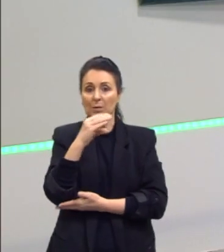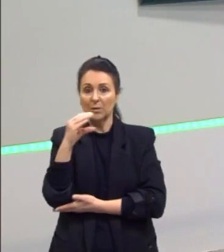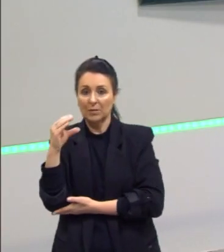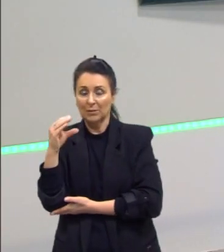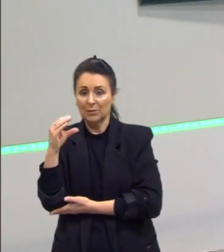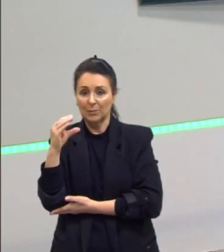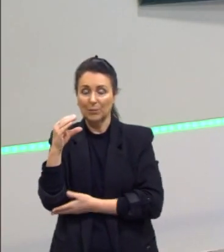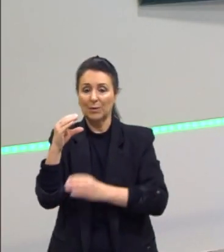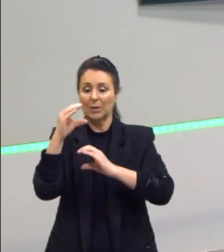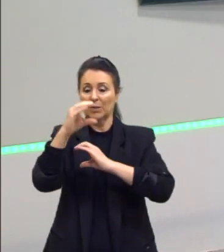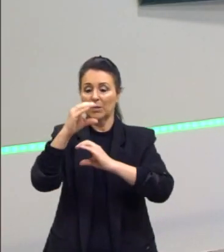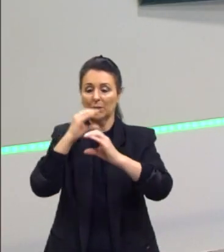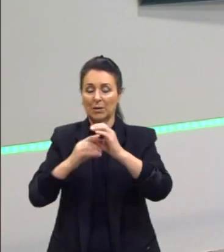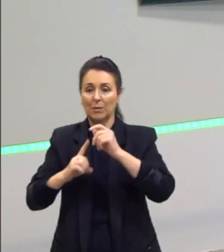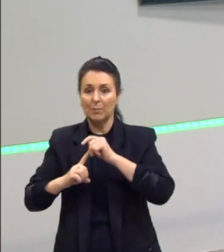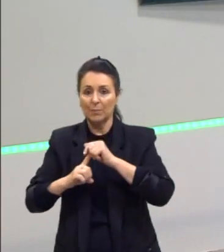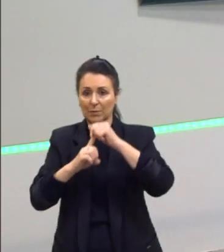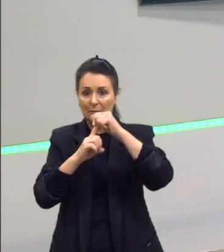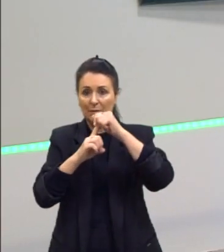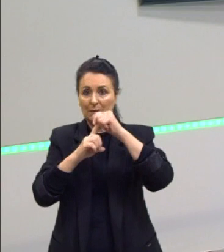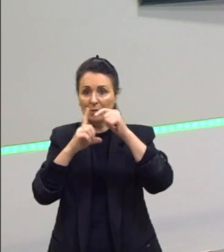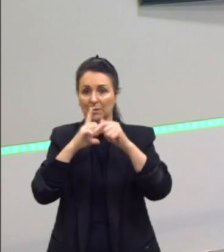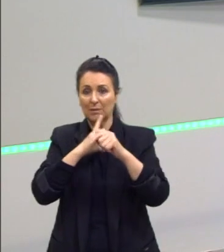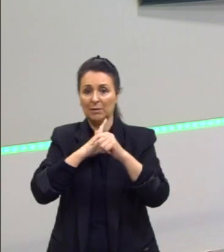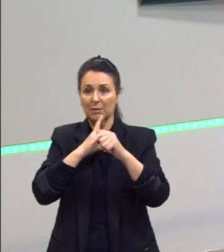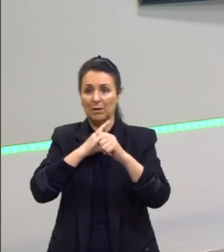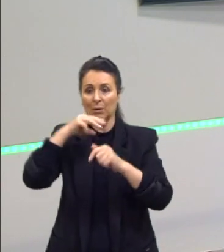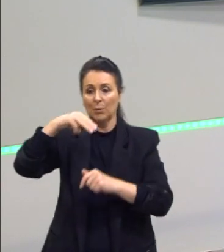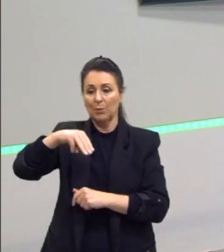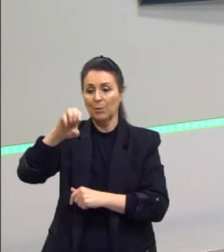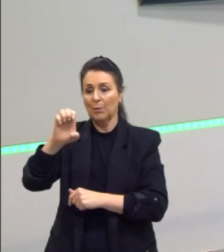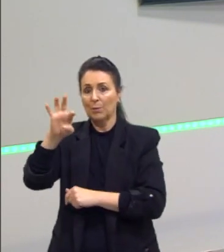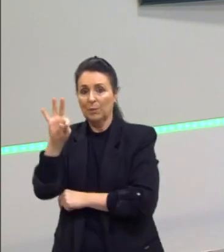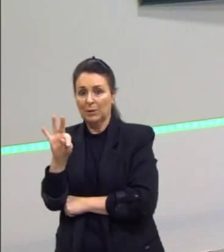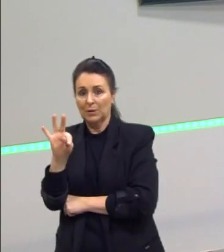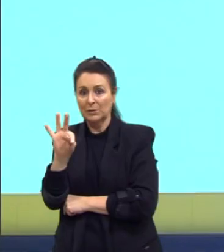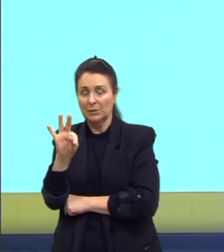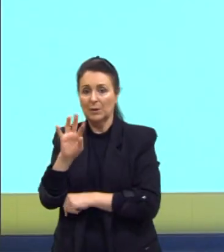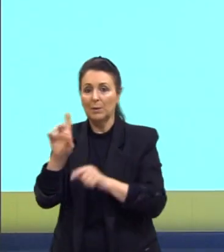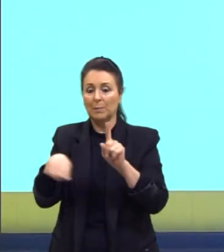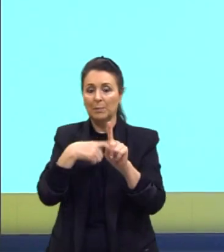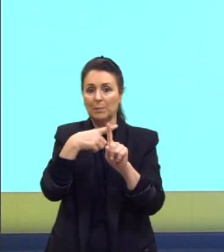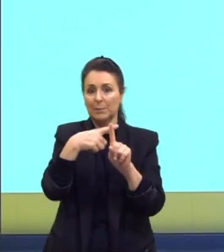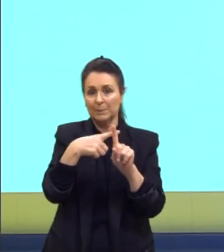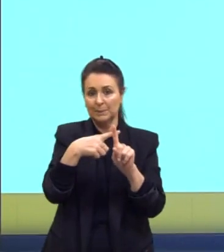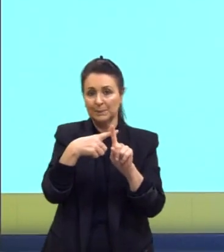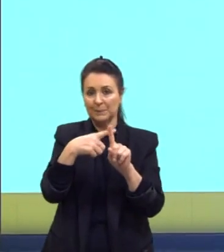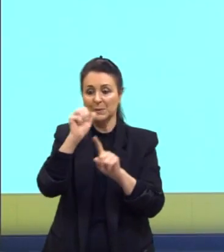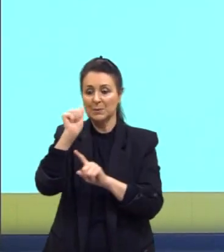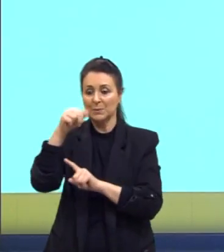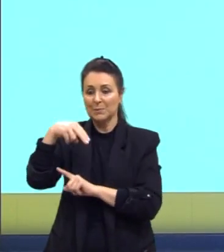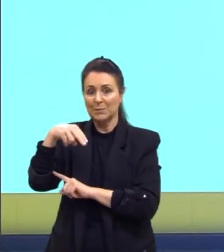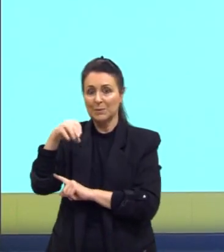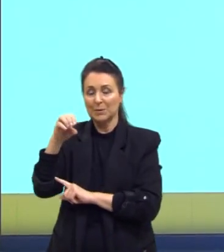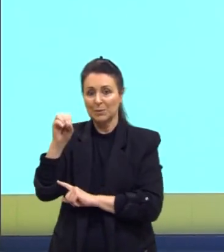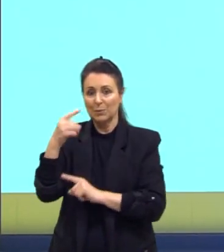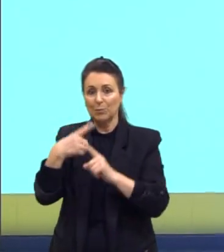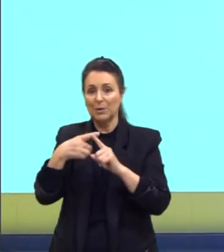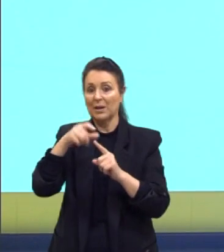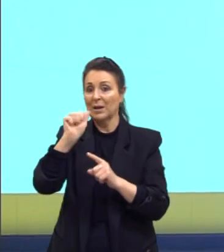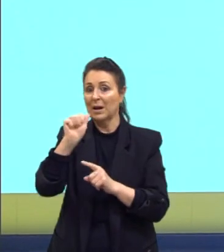na cadeia principal eu vou então mete certo mas a terminação ano de ser um